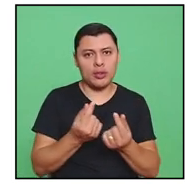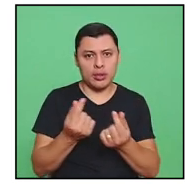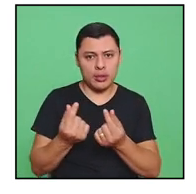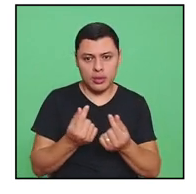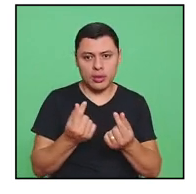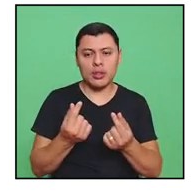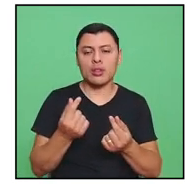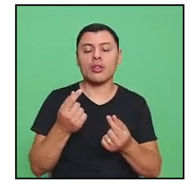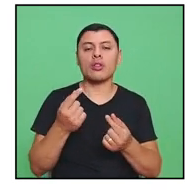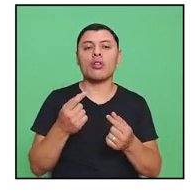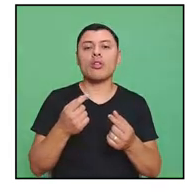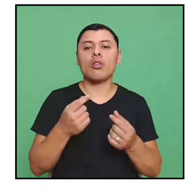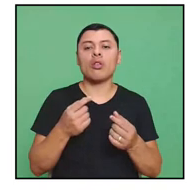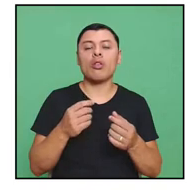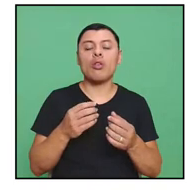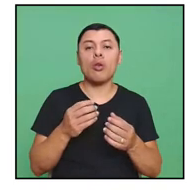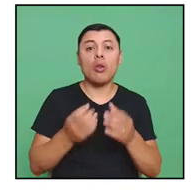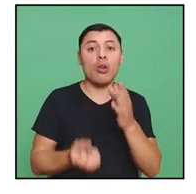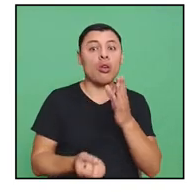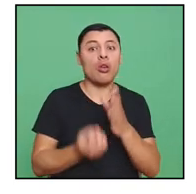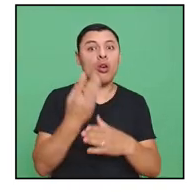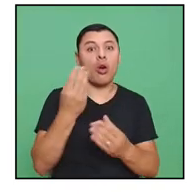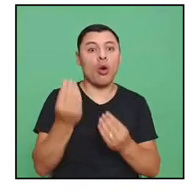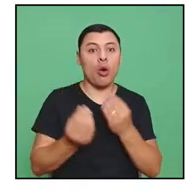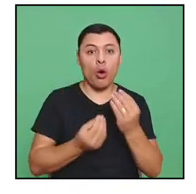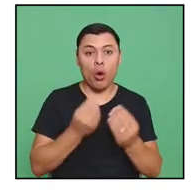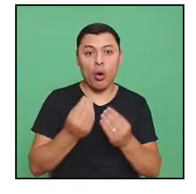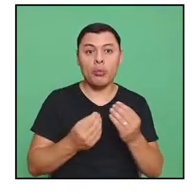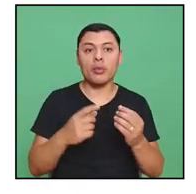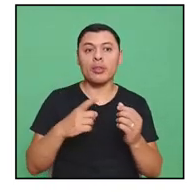construído a partir da blockchain do Ethereum,